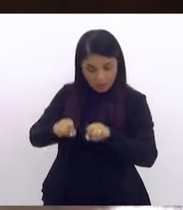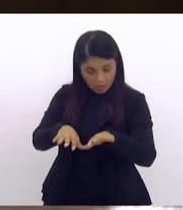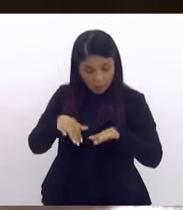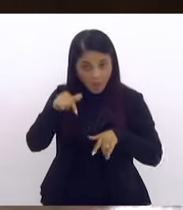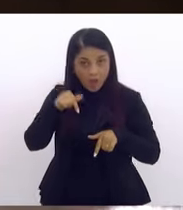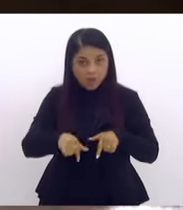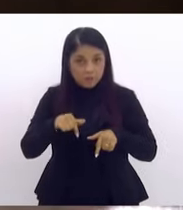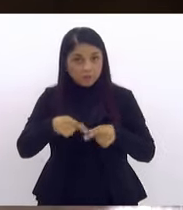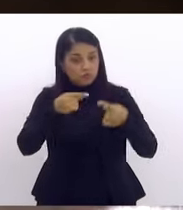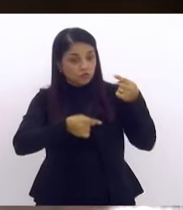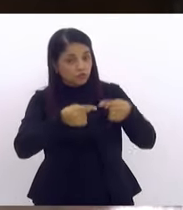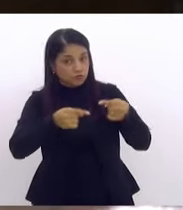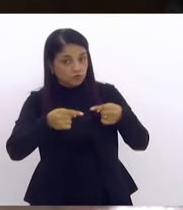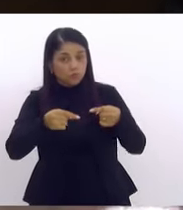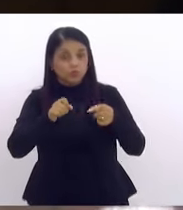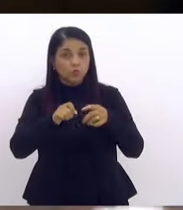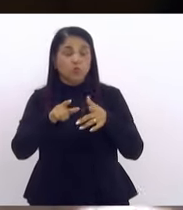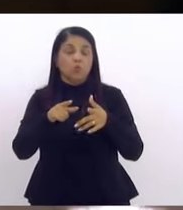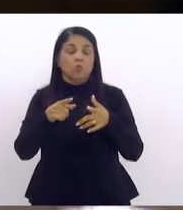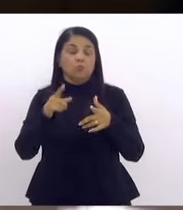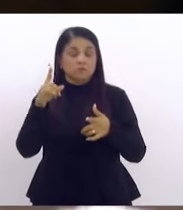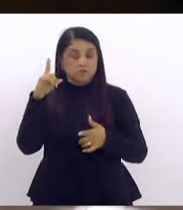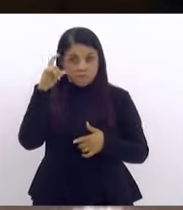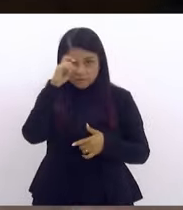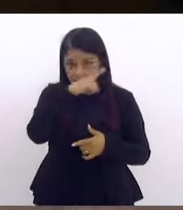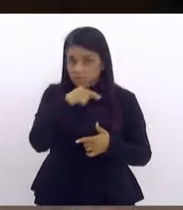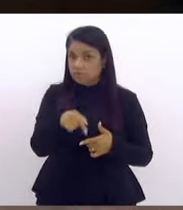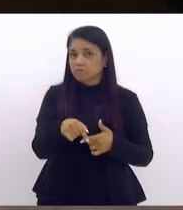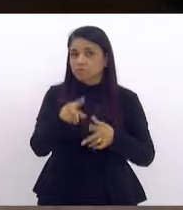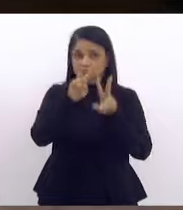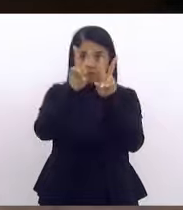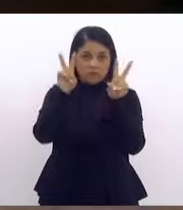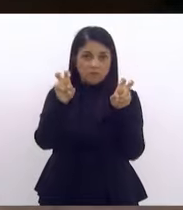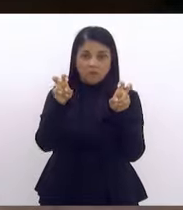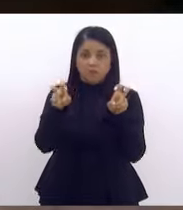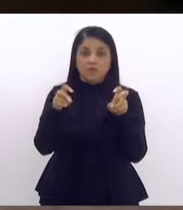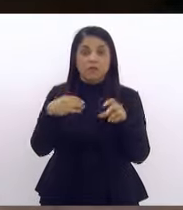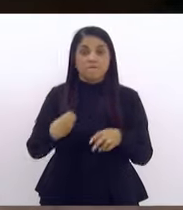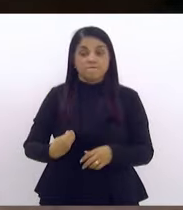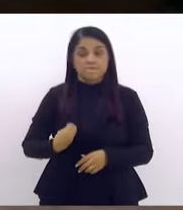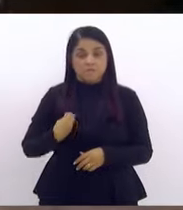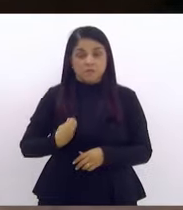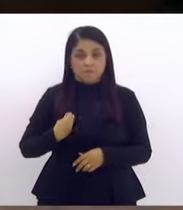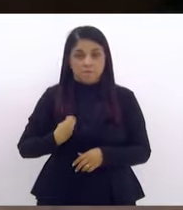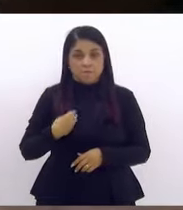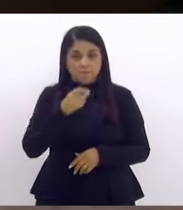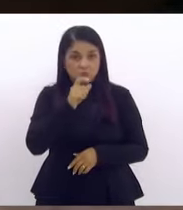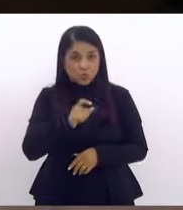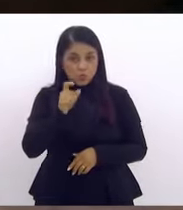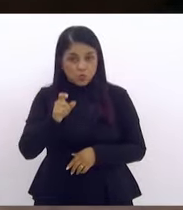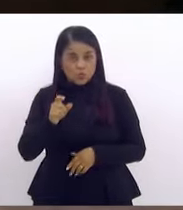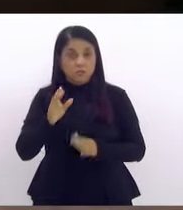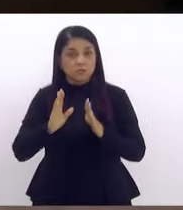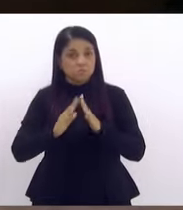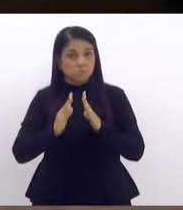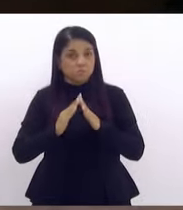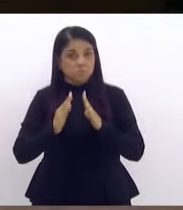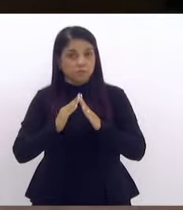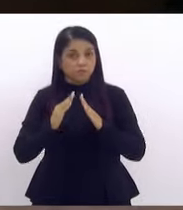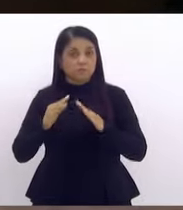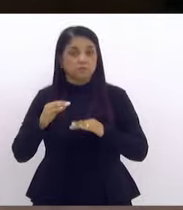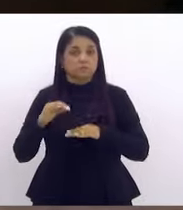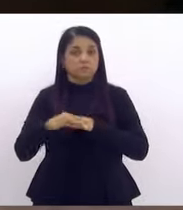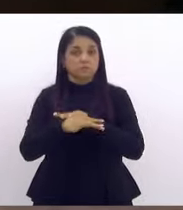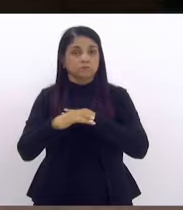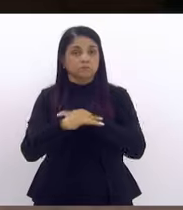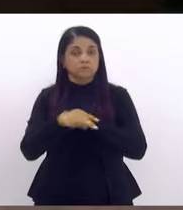discutindo uma questão muito mais ampla, muito mais séria, que diz respeito à vida das pessoas que moram na cidade do Rio de Janeiro, naquela região próxima